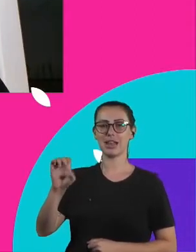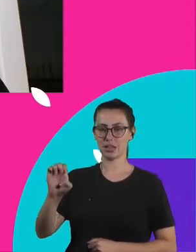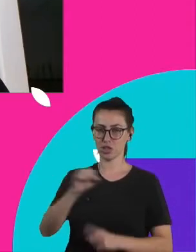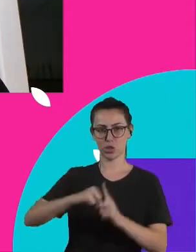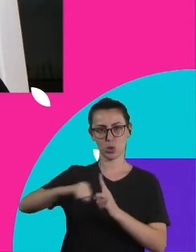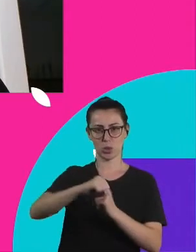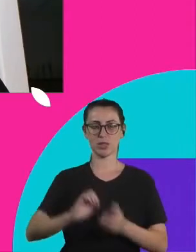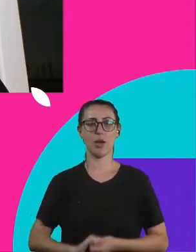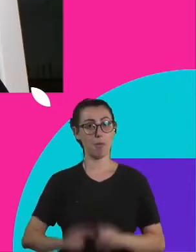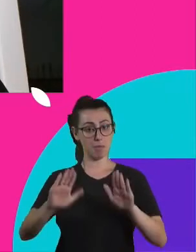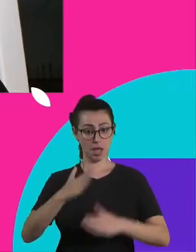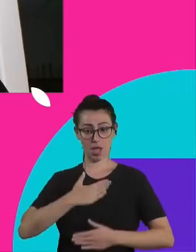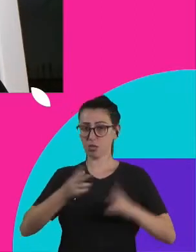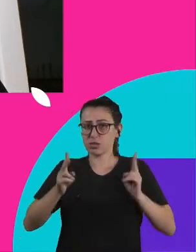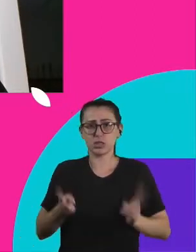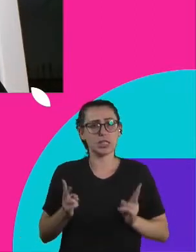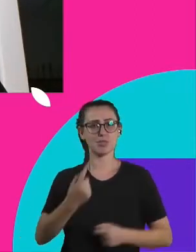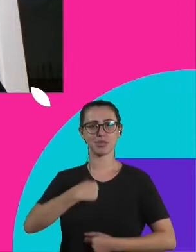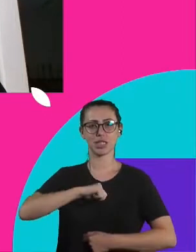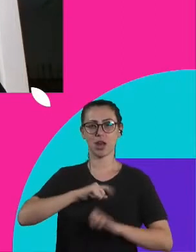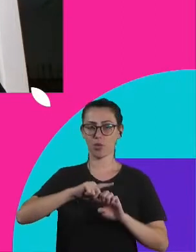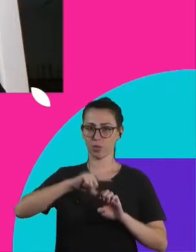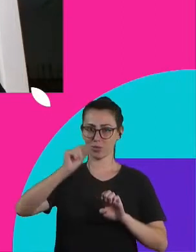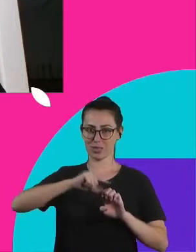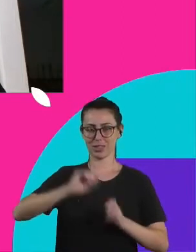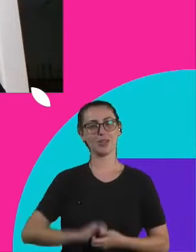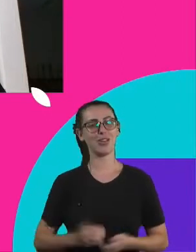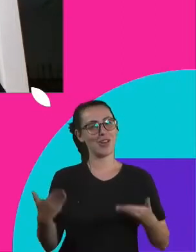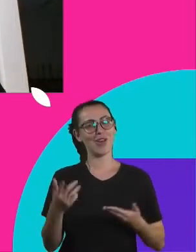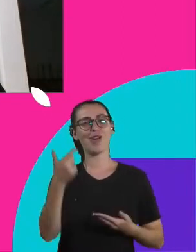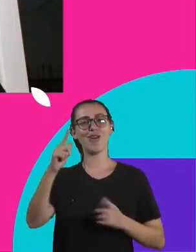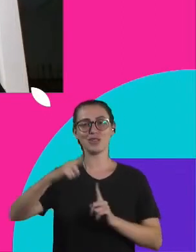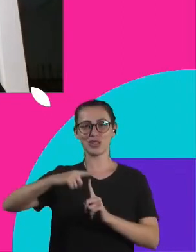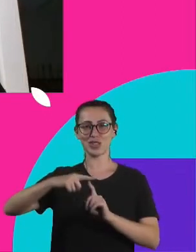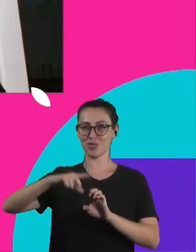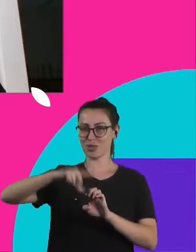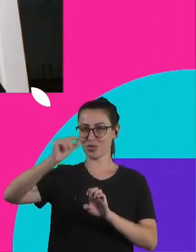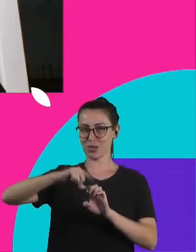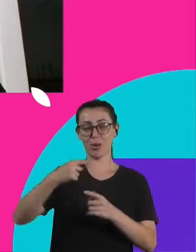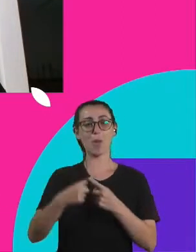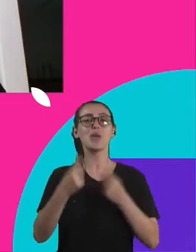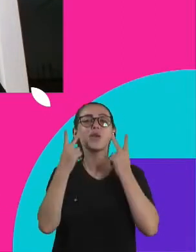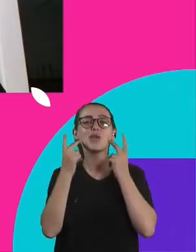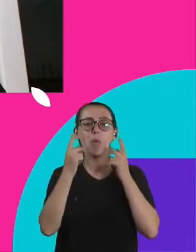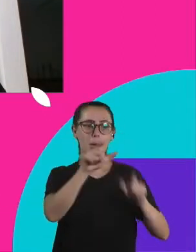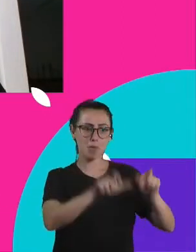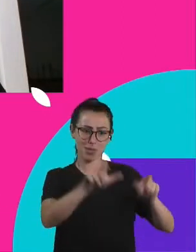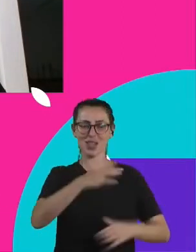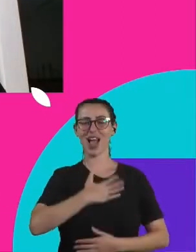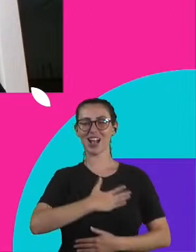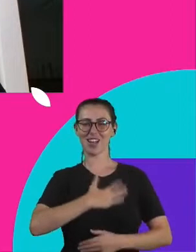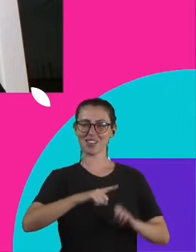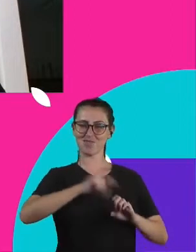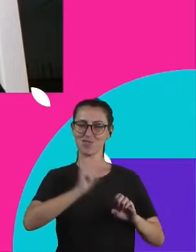sempre fui empreendedor. Hoje, na verdade, eu sou um outro tipo de empreendedor, porque, em geral, as pessoas gostam daqueles empreendedores da favela